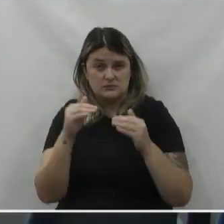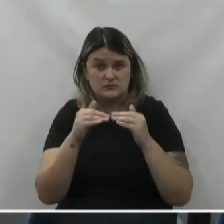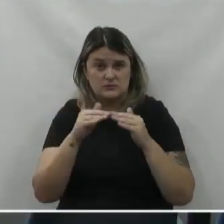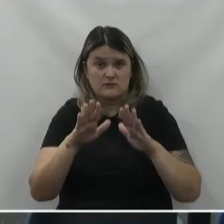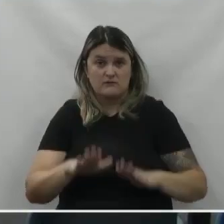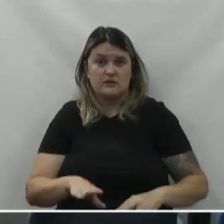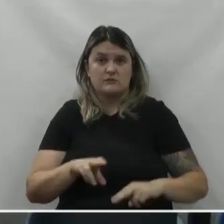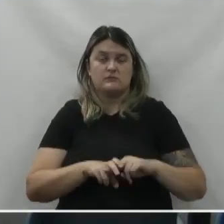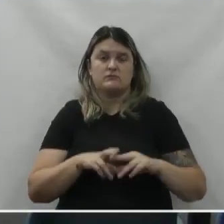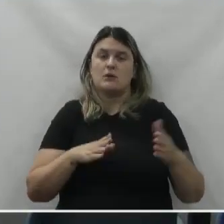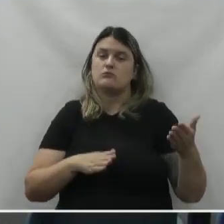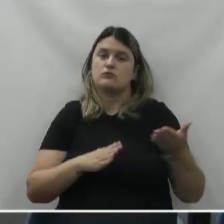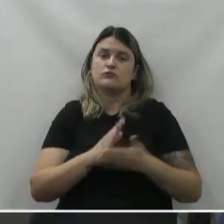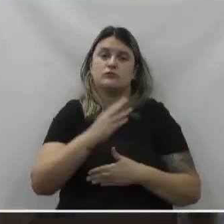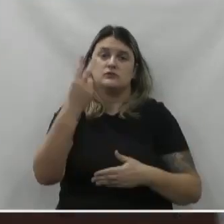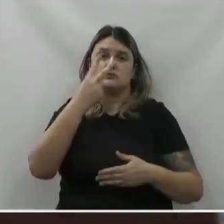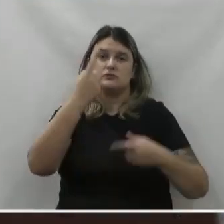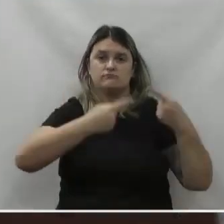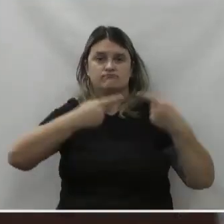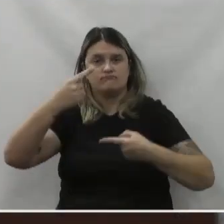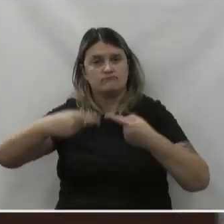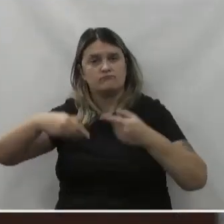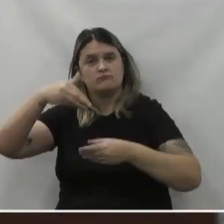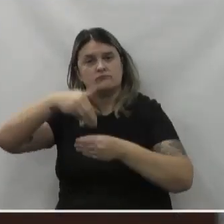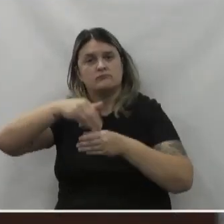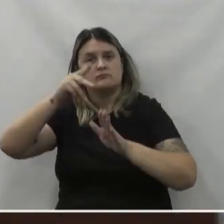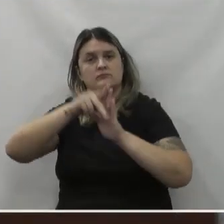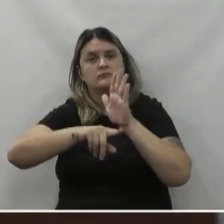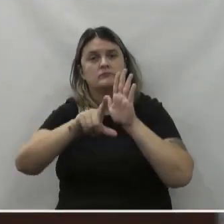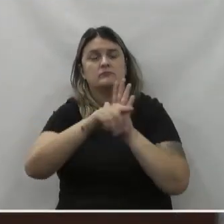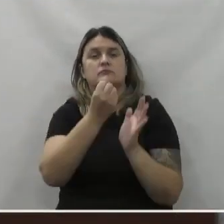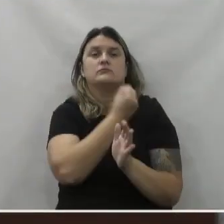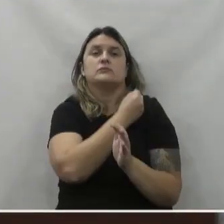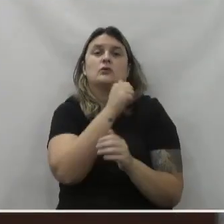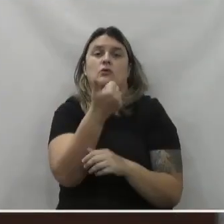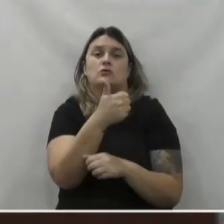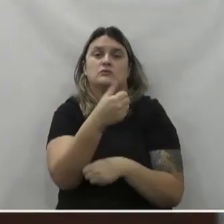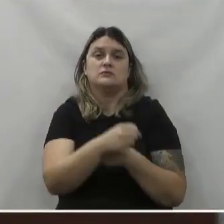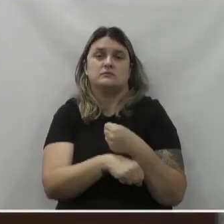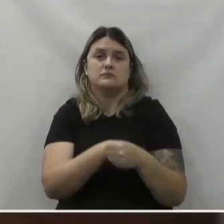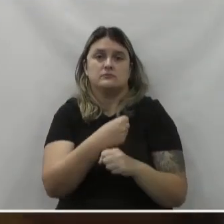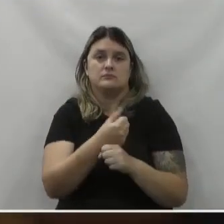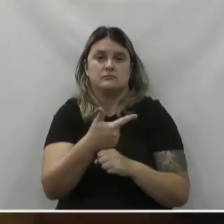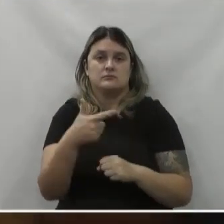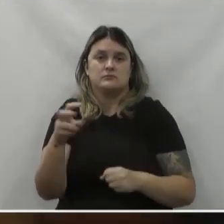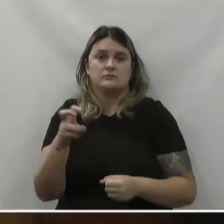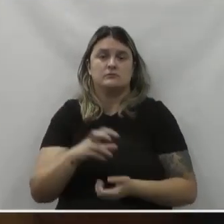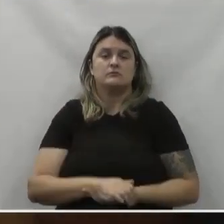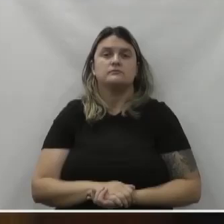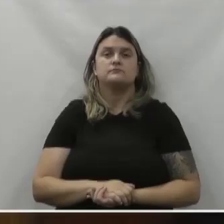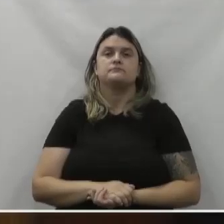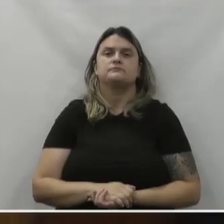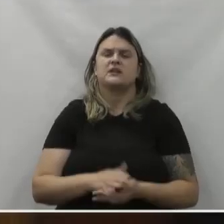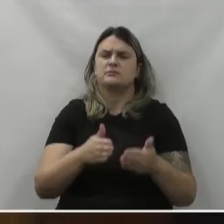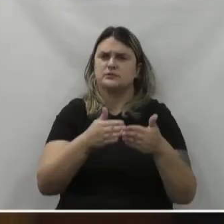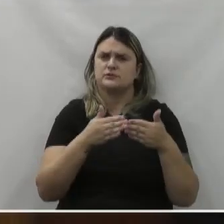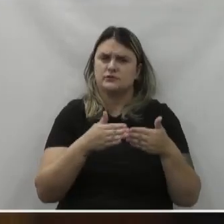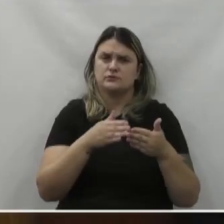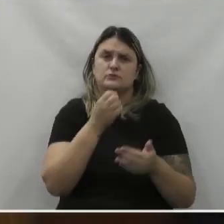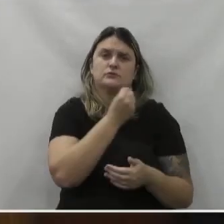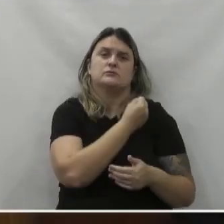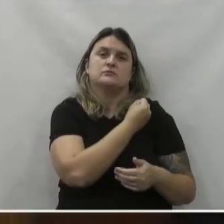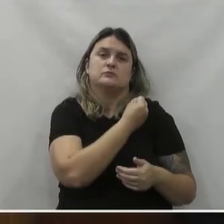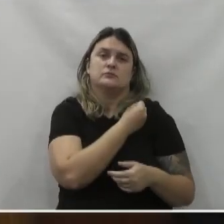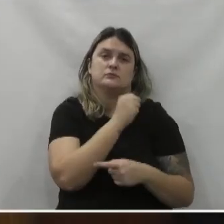estão. Aprovado. Em segunda discussão e votação do projeto de lei ordinária número 11/2025. Requerimentos. Requerimento